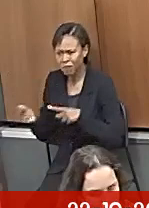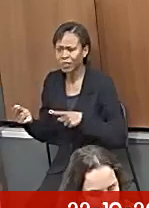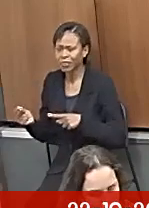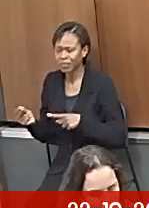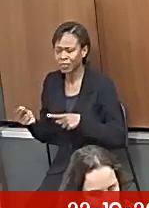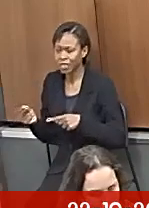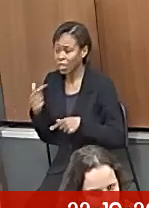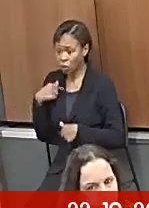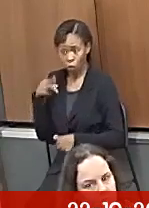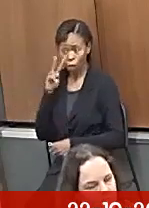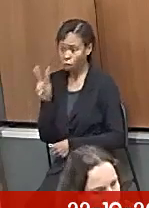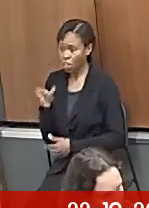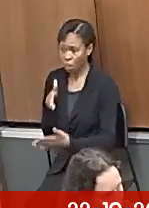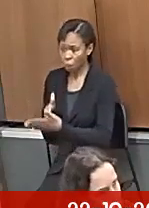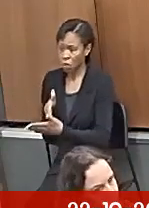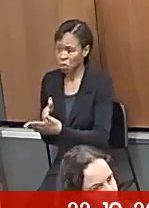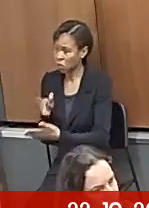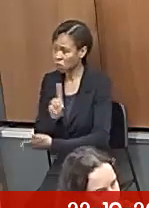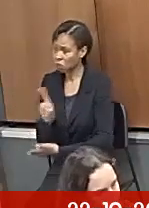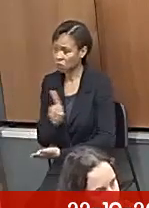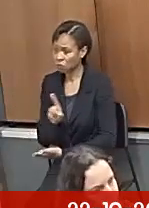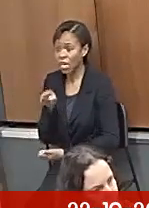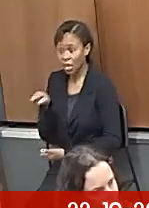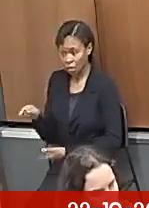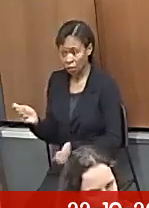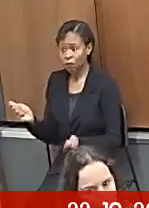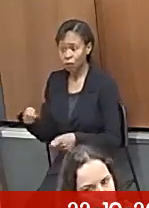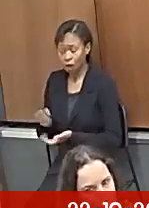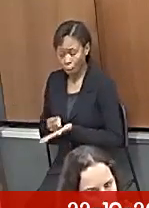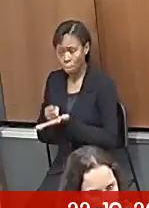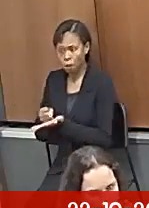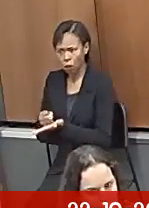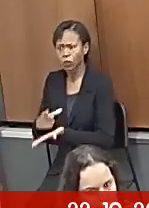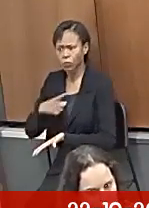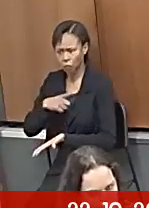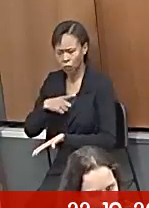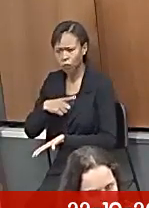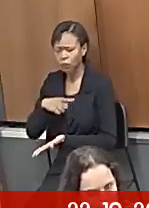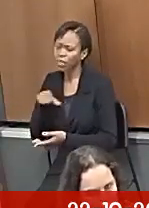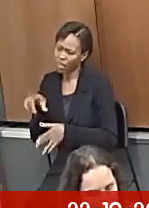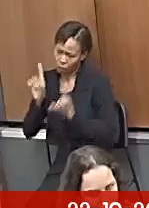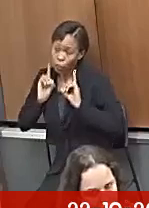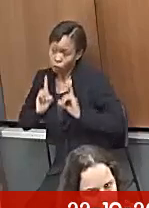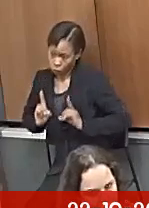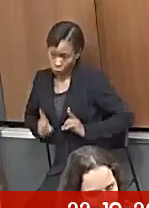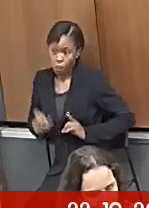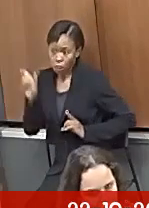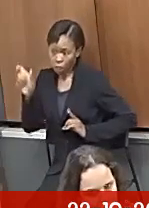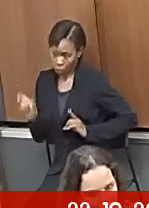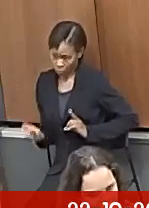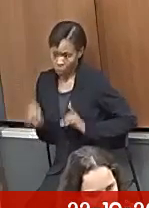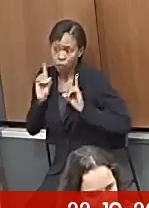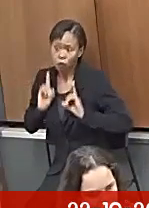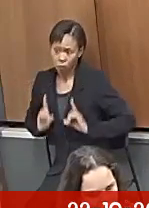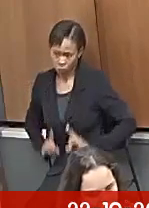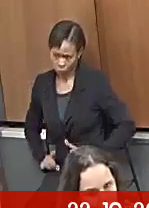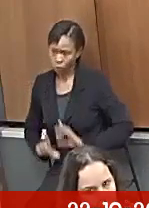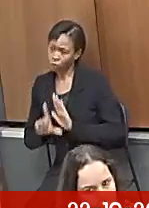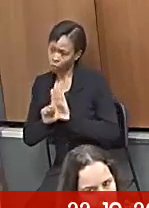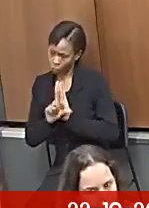vejo limites, porque ele encontrou apoio. Ele é uma pessoa com deficiência, reconhecido pela lei.